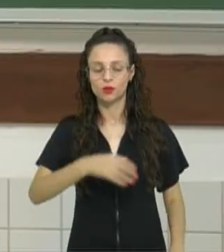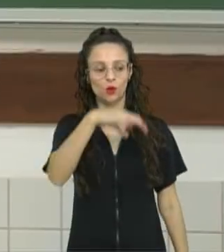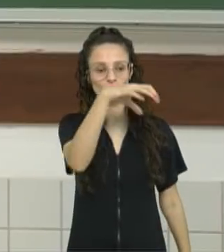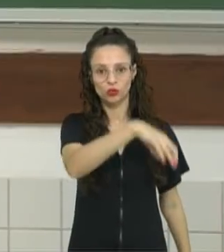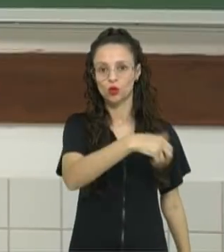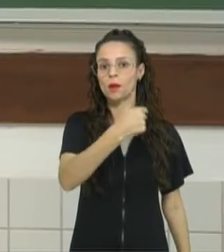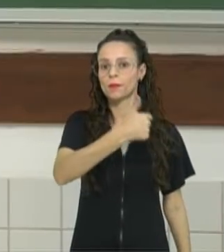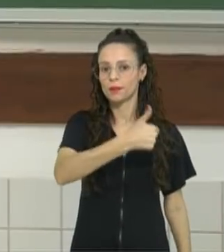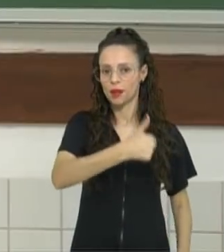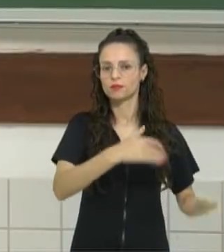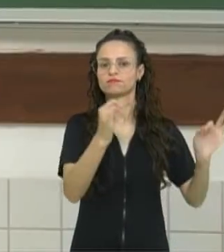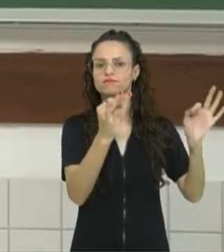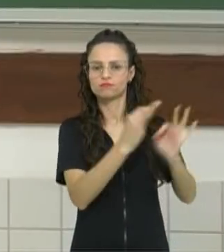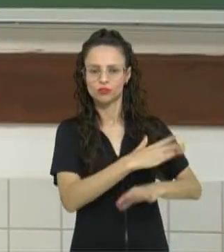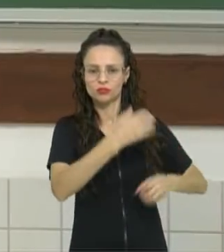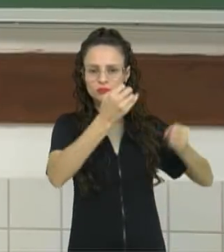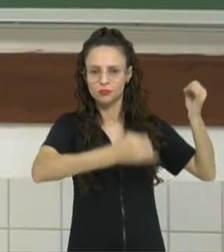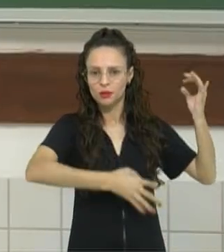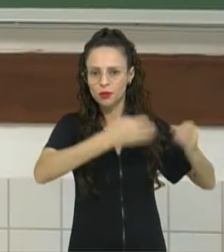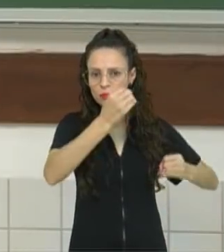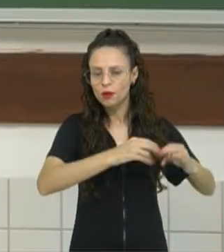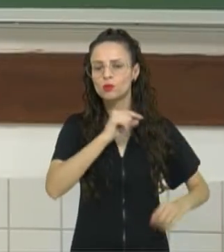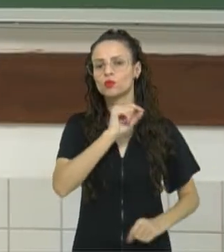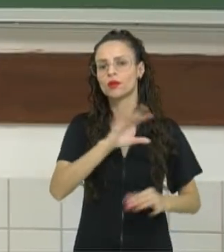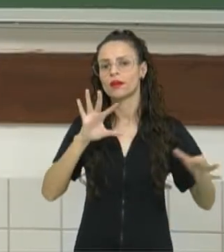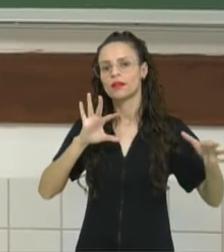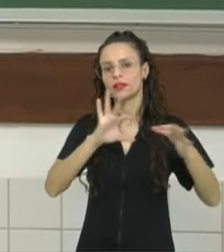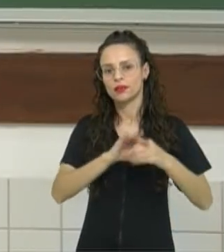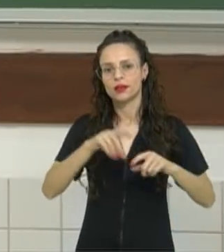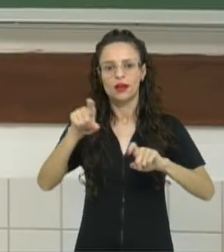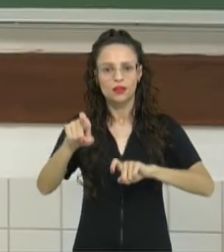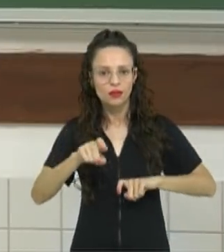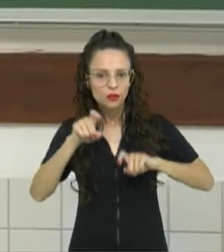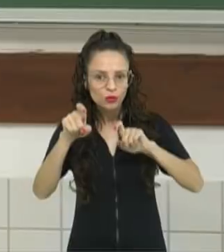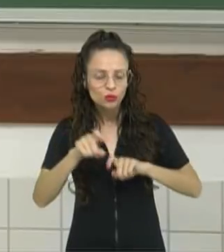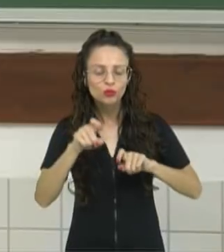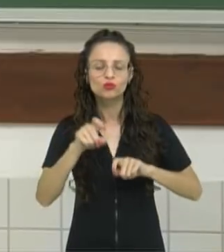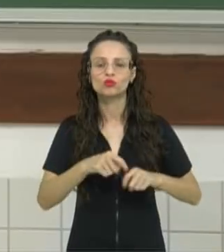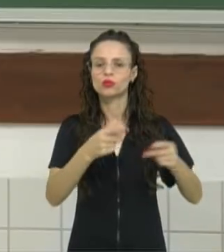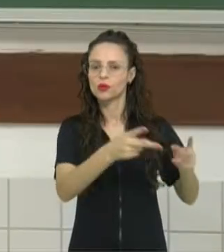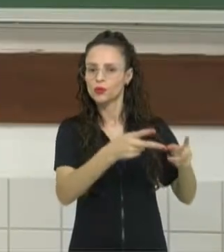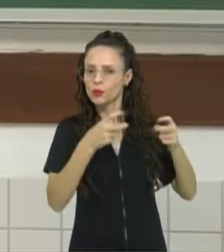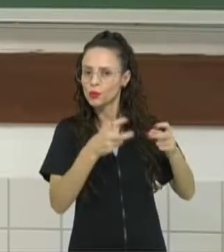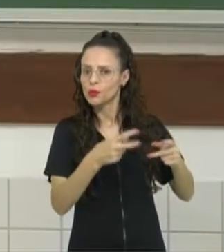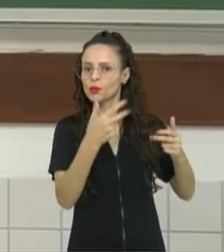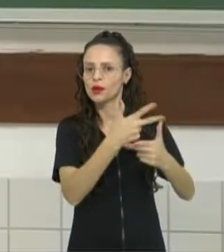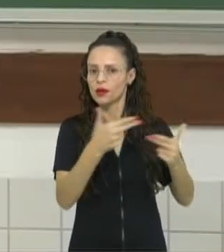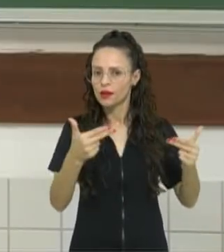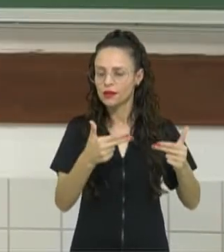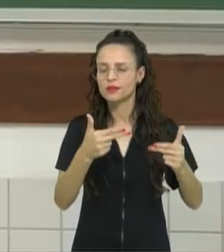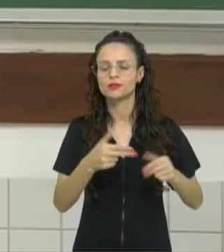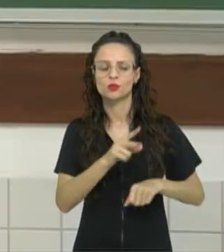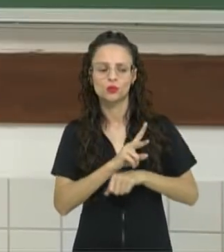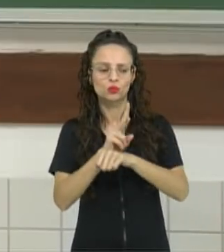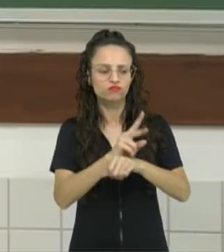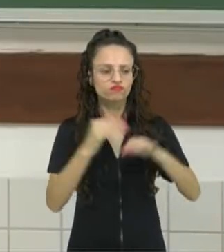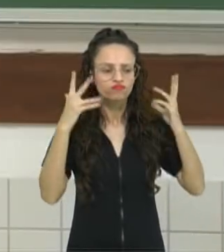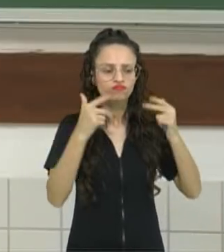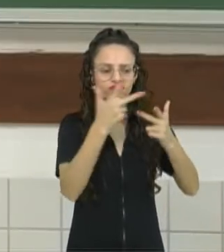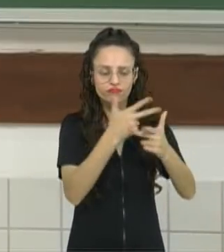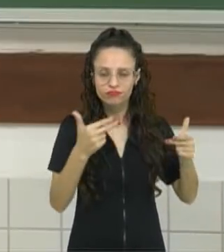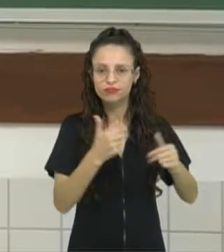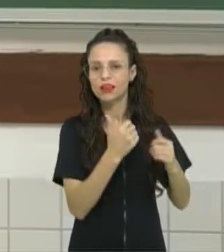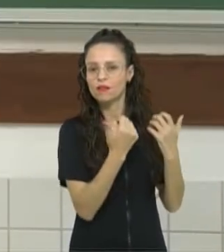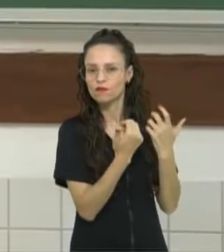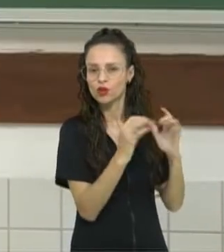setor primário. Falamos ali, né, que estão ligadas à agricultura, ao extrativismo, à pecuária, à silvicultura.